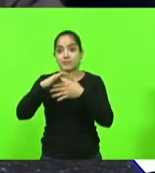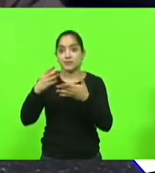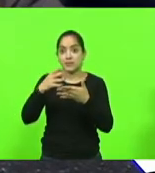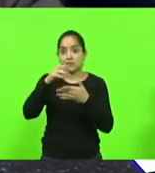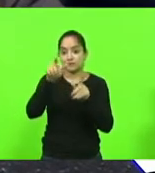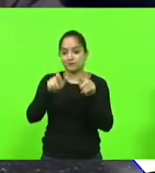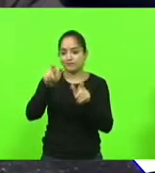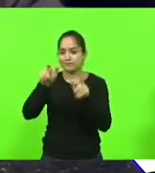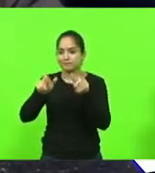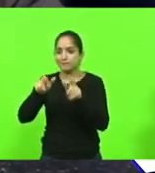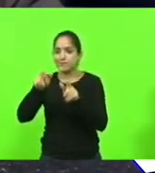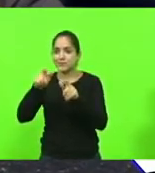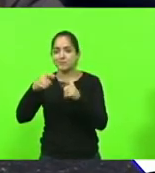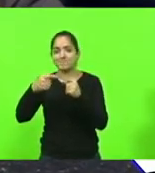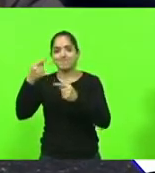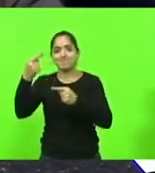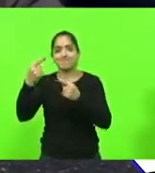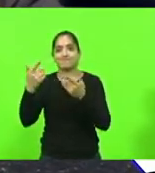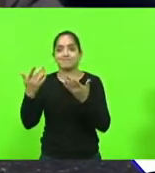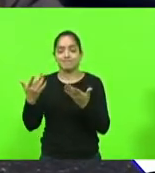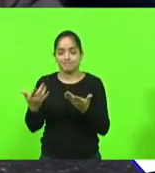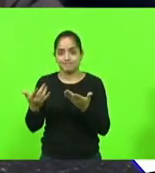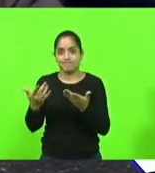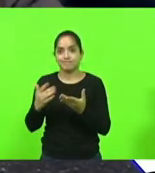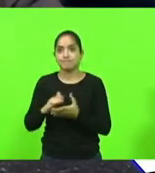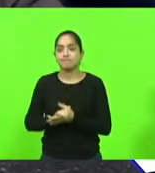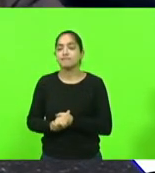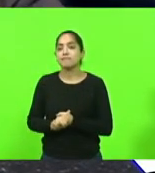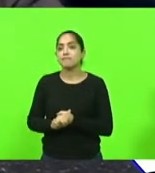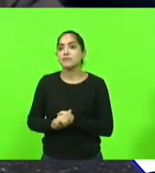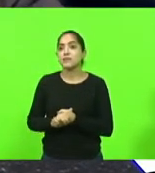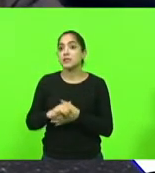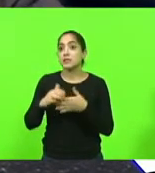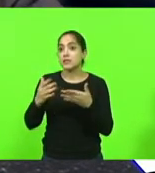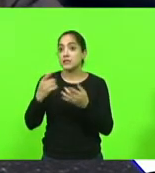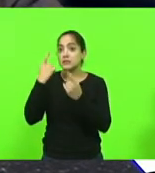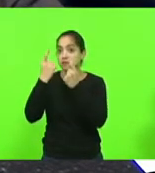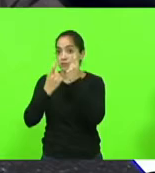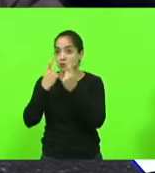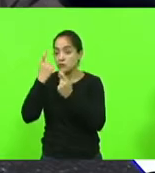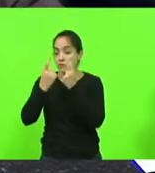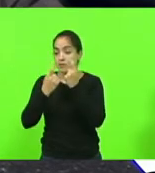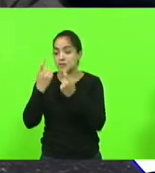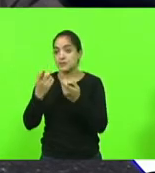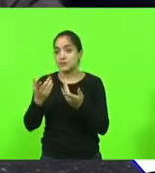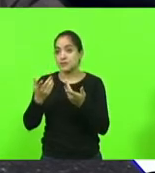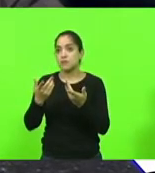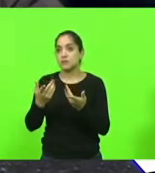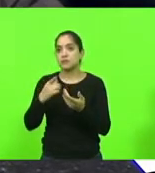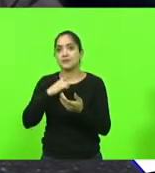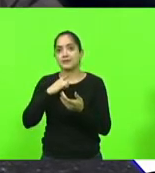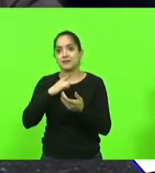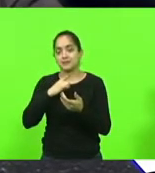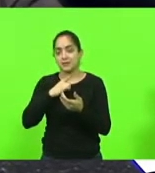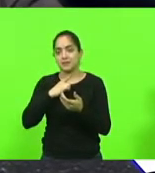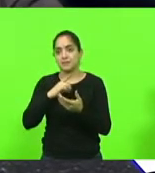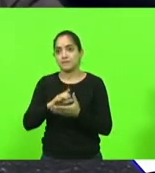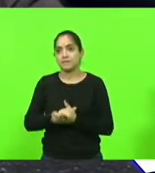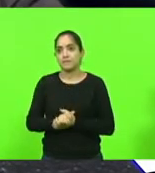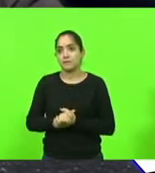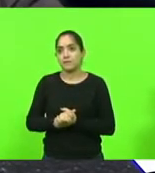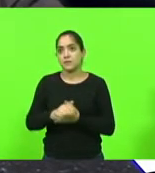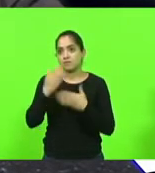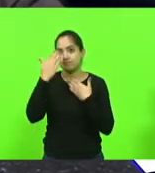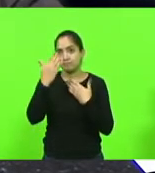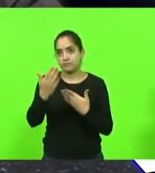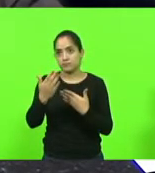que não condizem com essa generosidade e essa preocupação da população de Santa Catarina e do Brasil. Muito